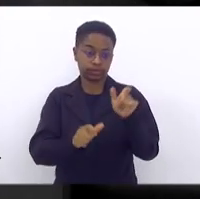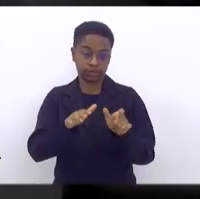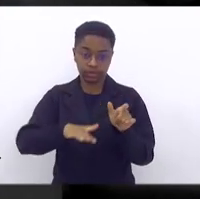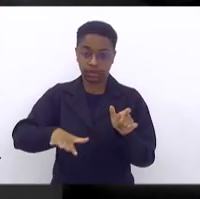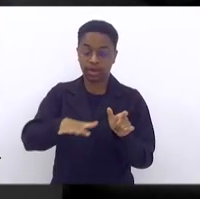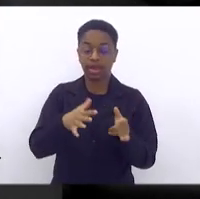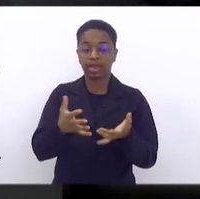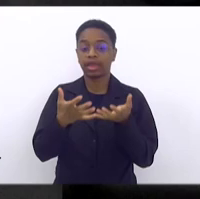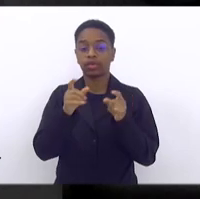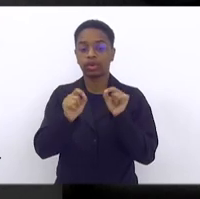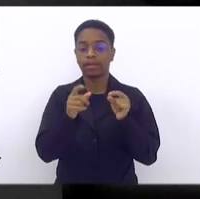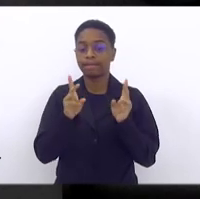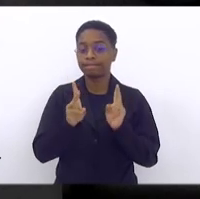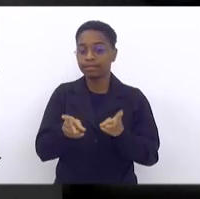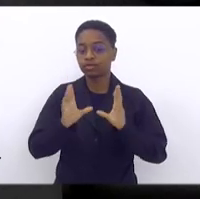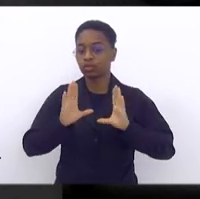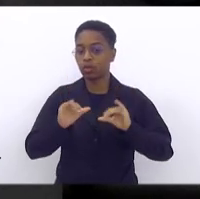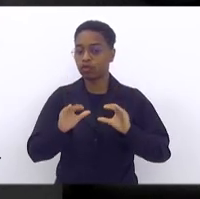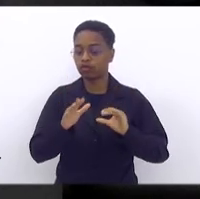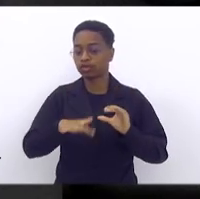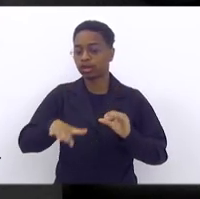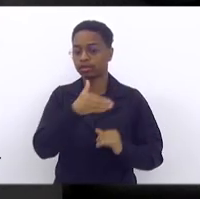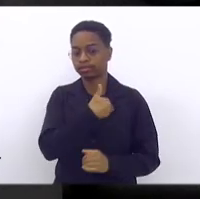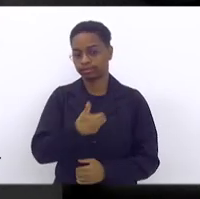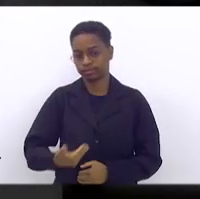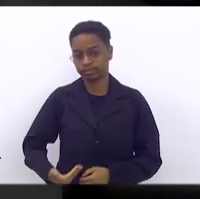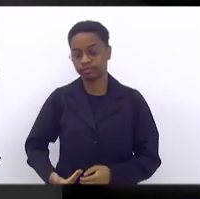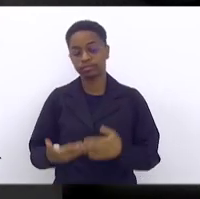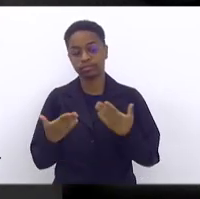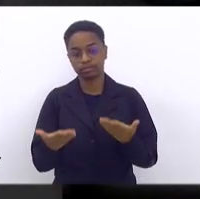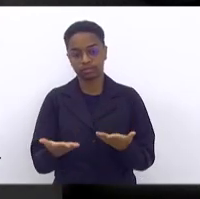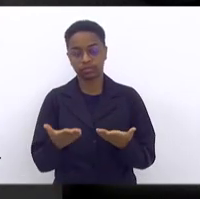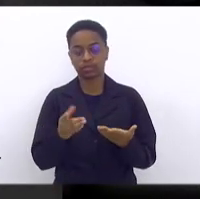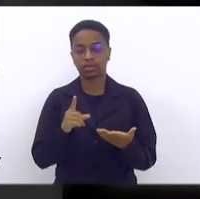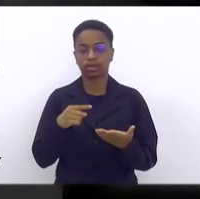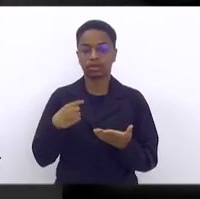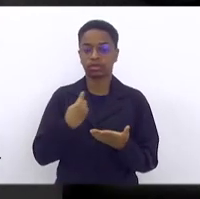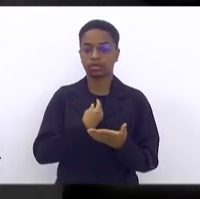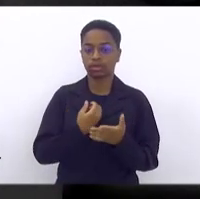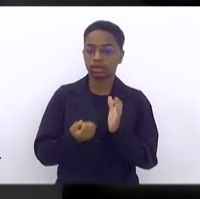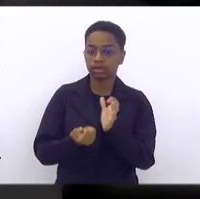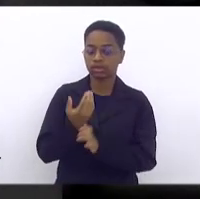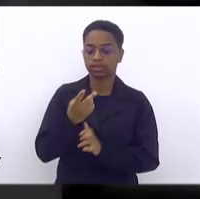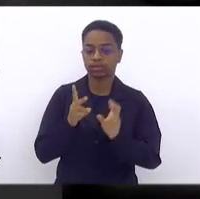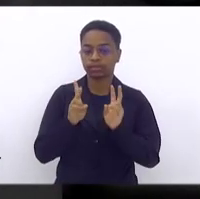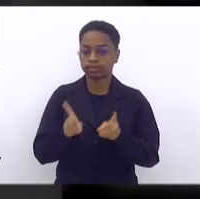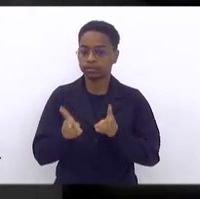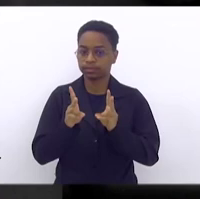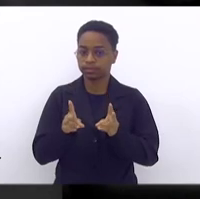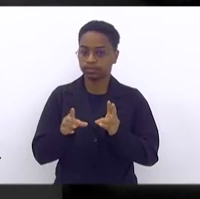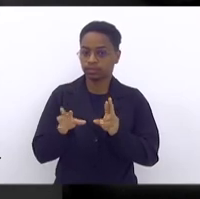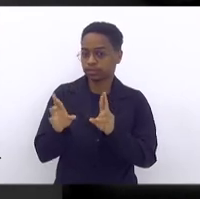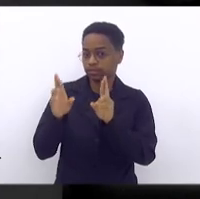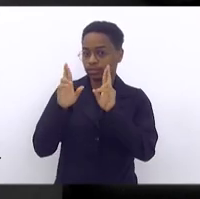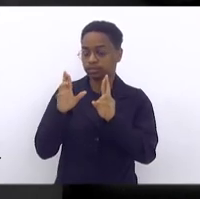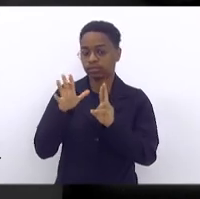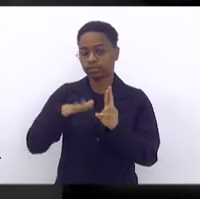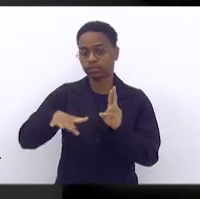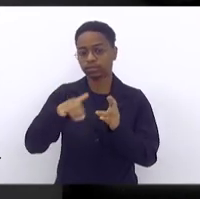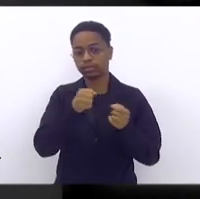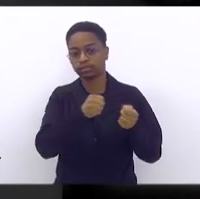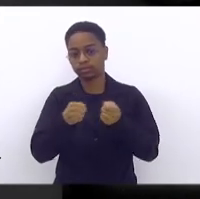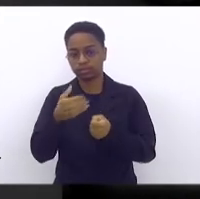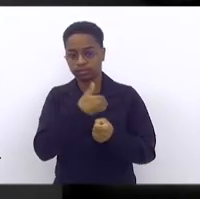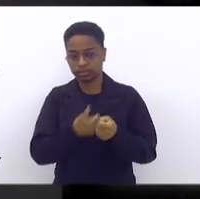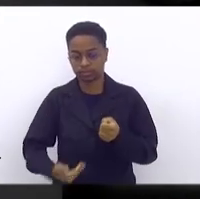ter a mesma comodidade com os serviços públicos. Então a gente transfere a mesma expectativa para o poder público. O poder público possa